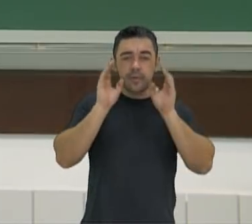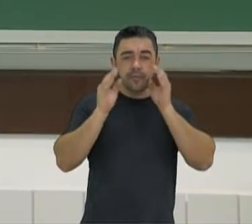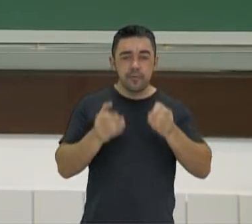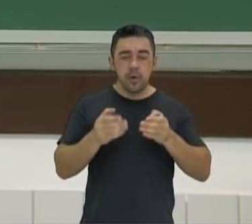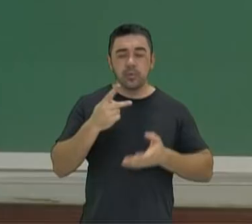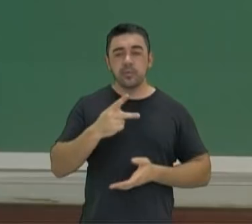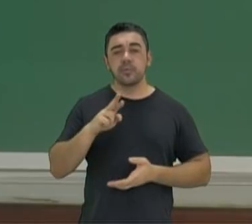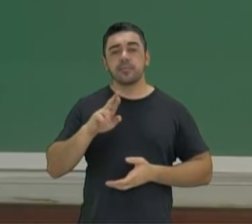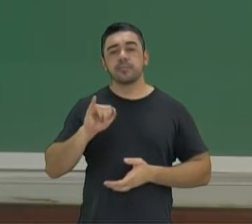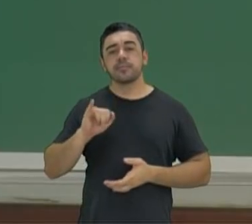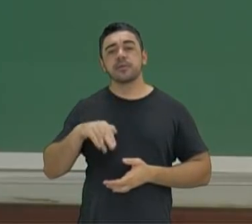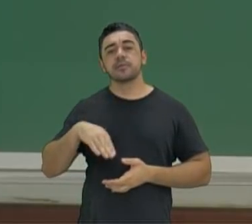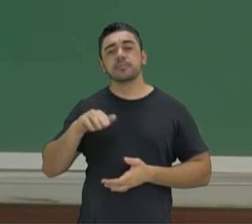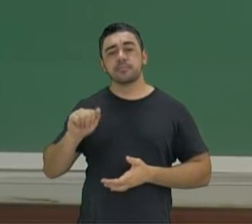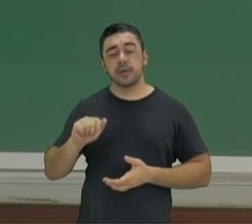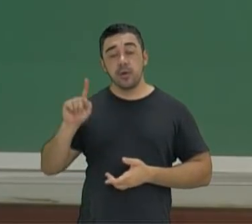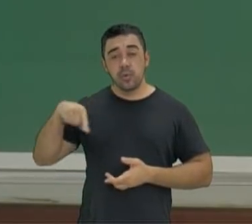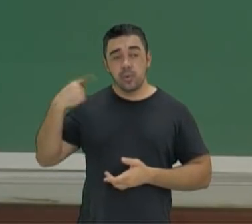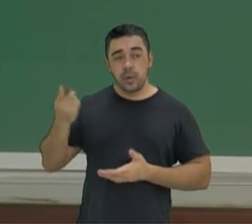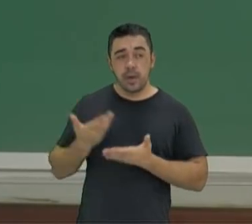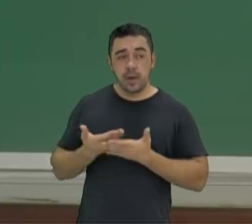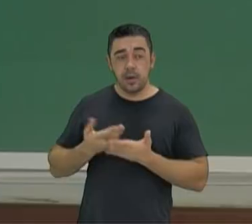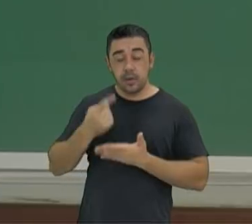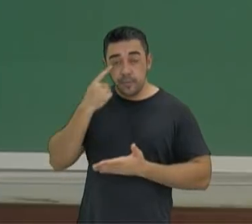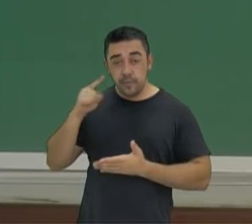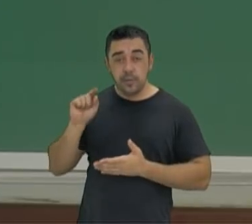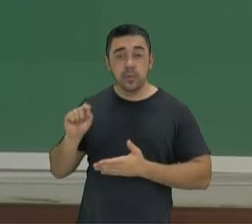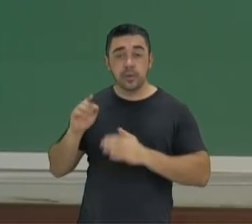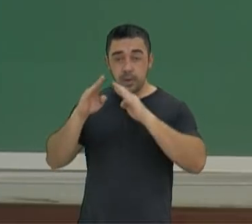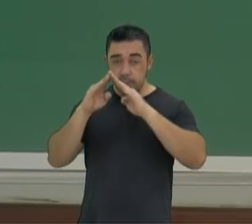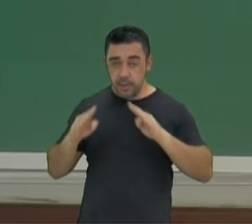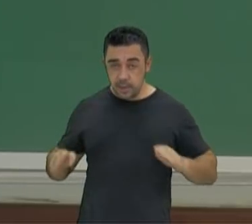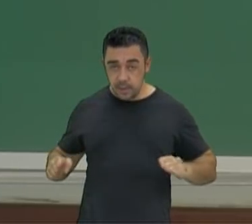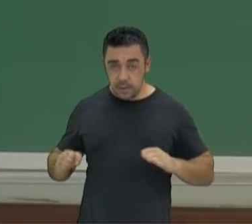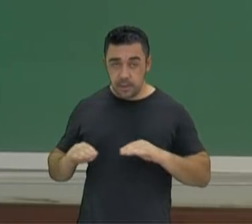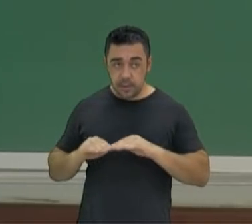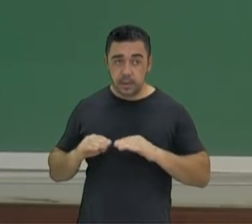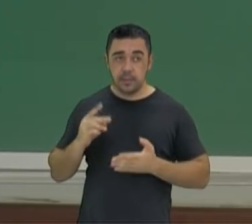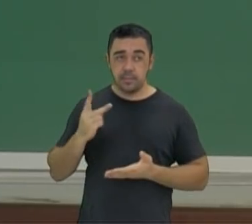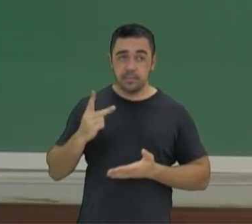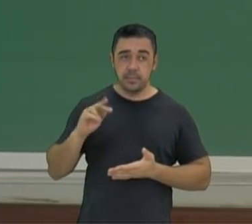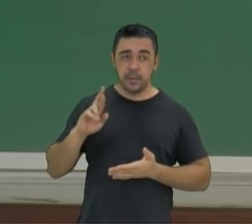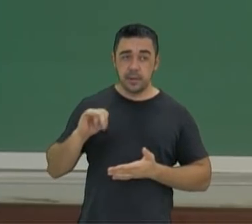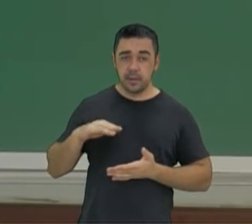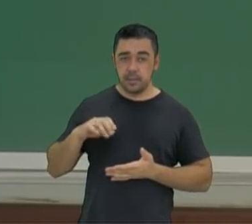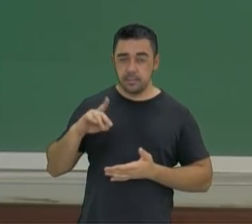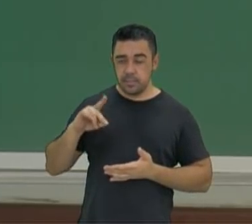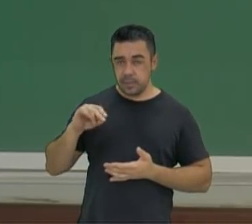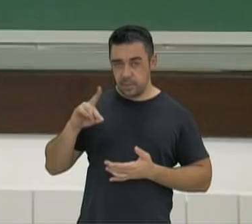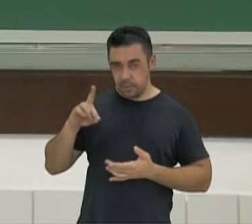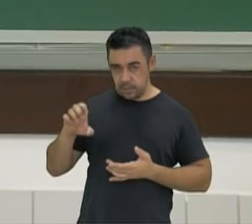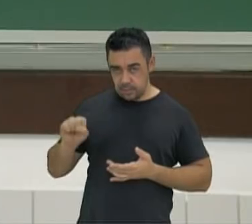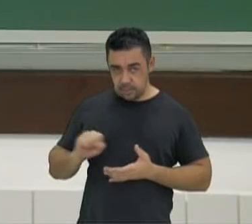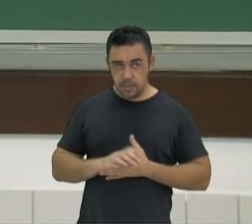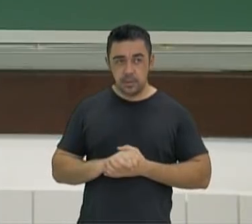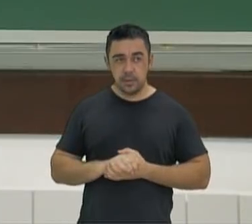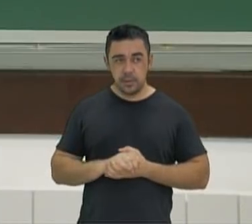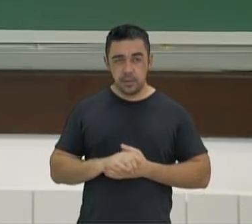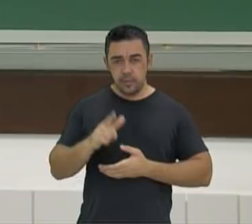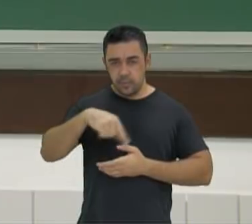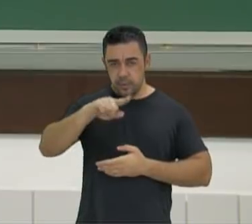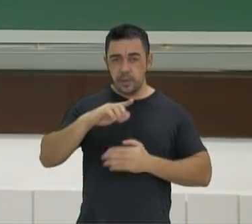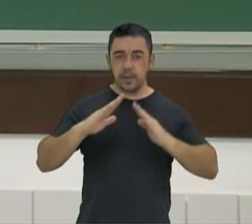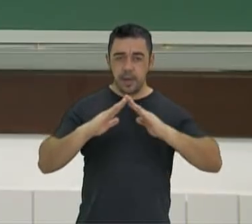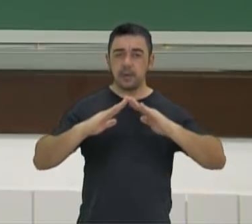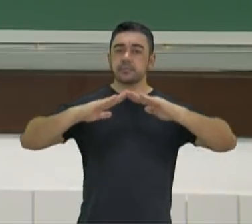Os prismas. Na próxima aula, a gente vai falar de pirâmides, tá bom? Então, fiquem